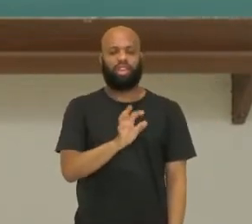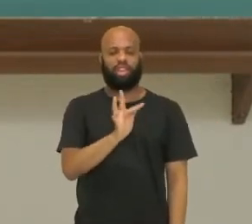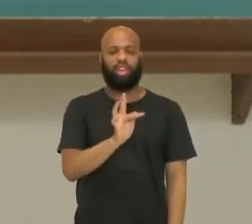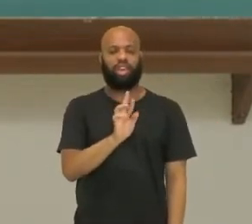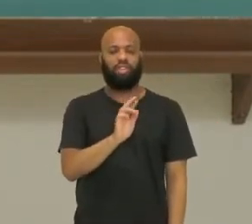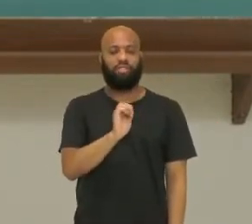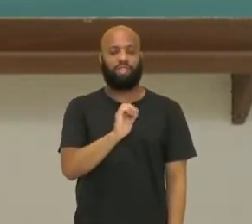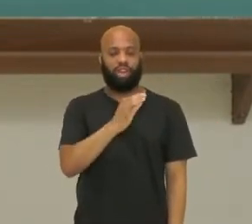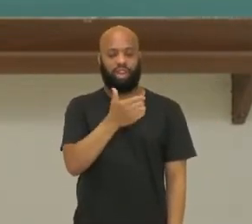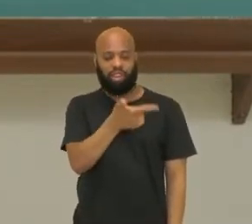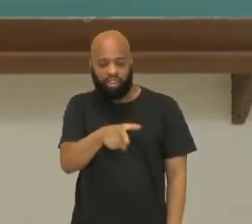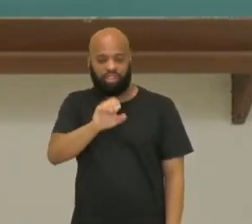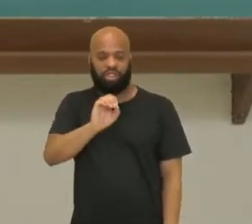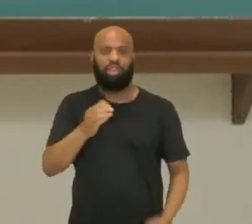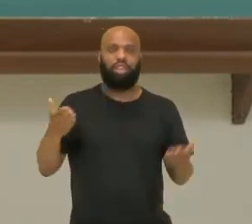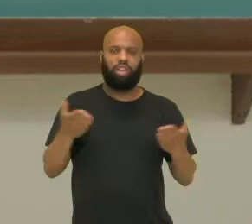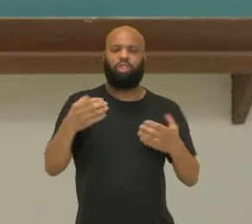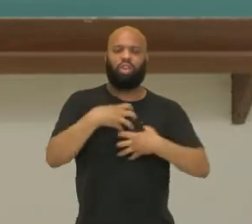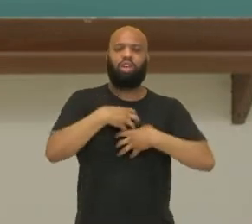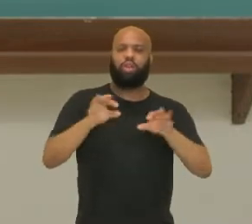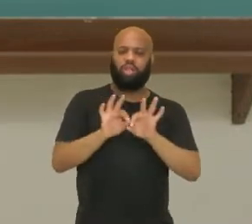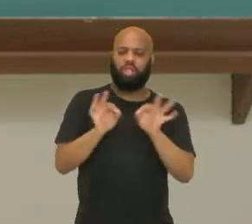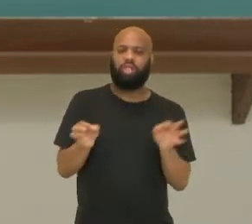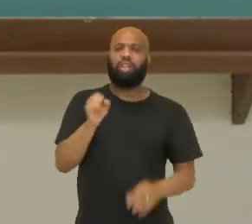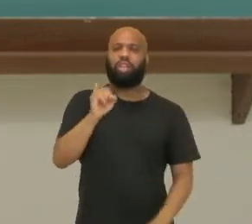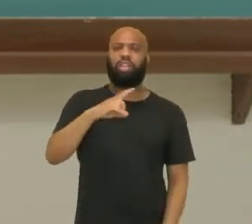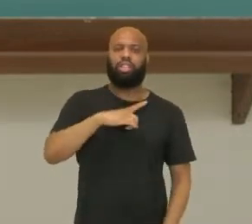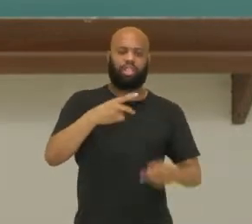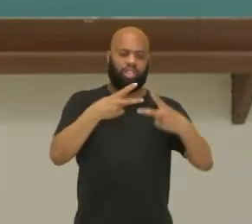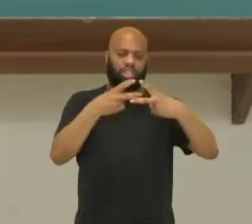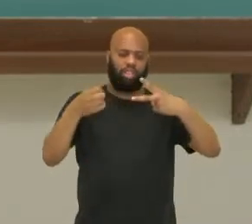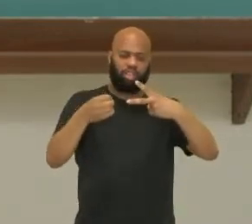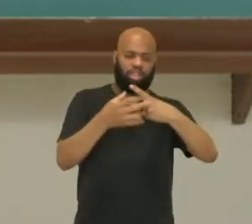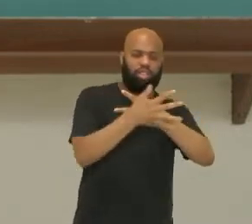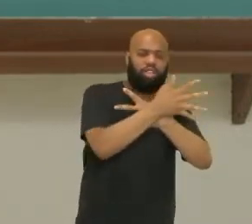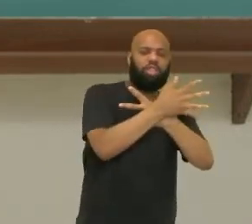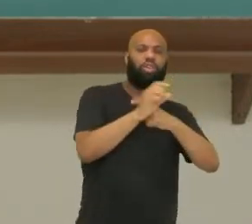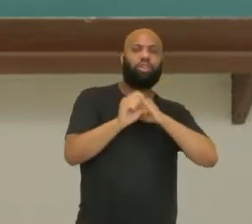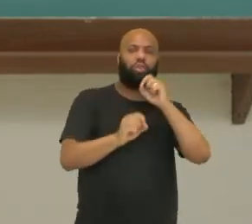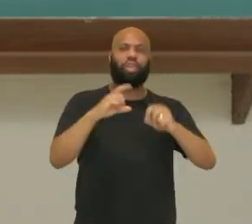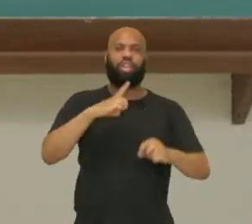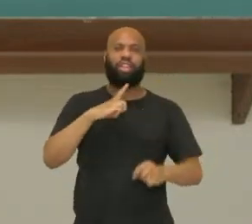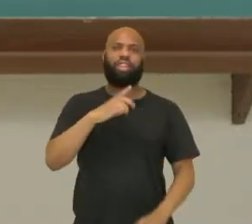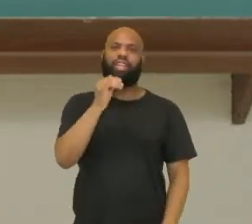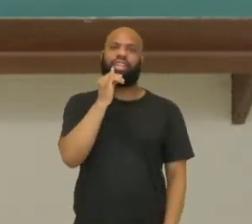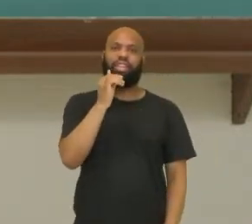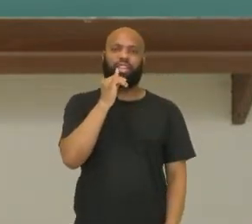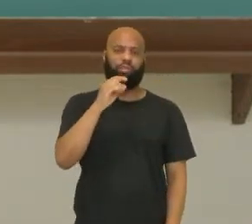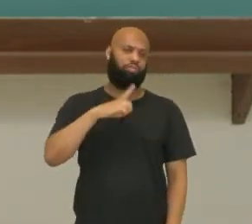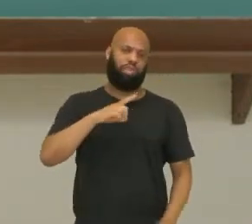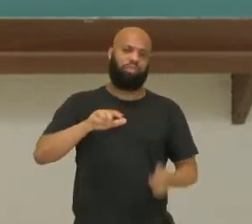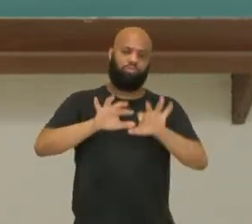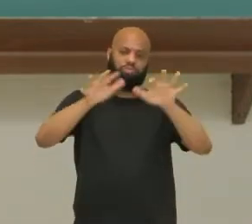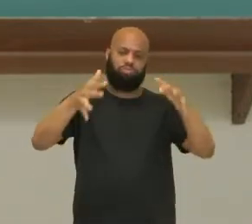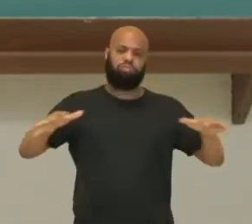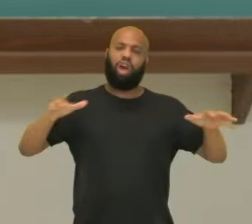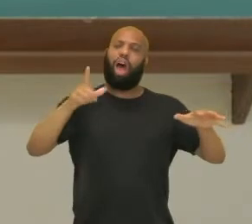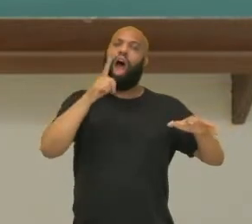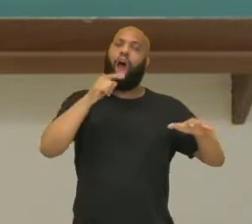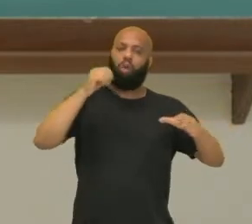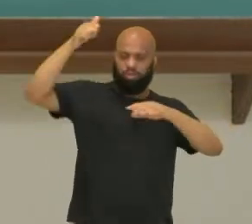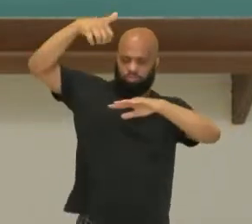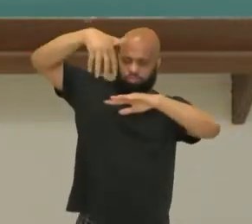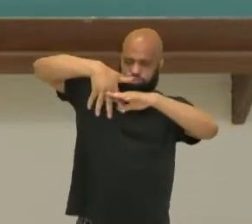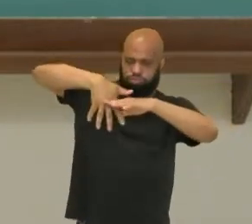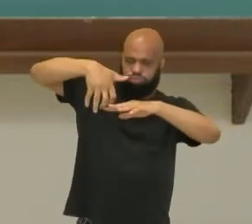modo bem simples, a refração quando a luz bate e entra, ela sai do ar, encontrou a superfície da piscina, bateu e entrou.